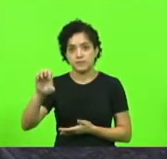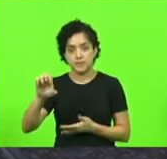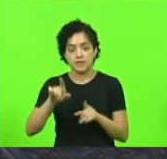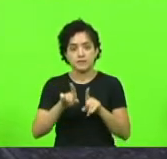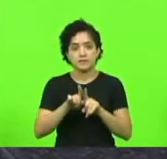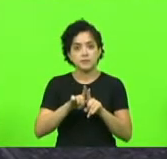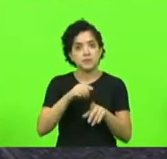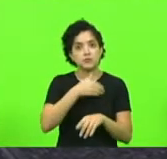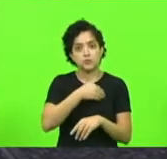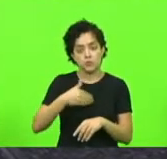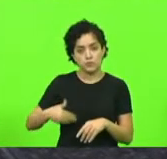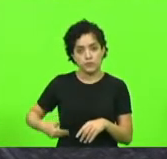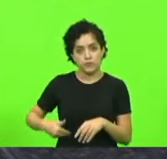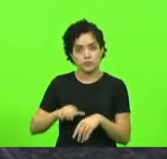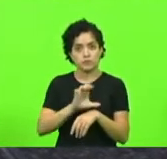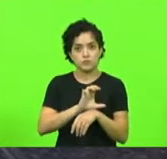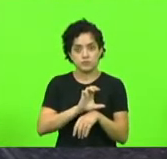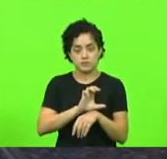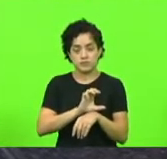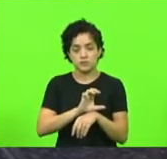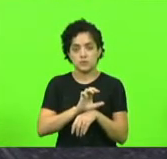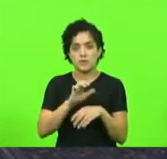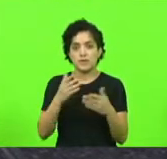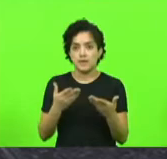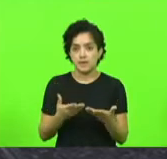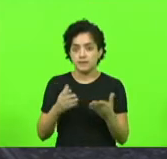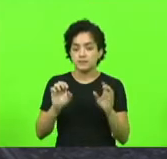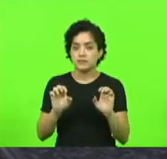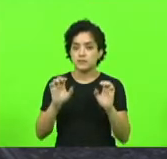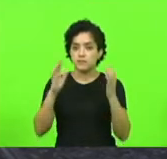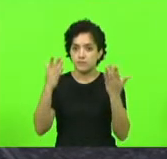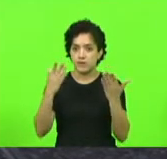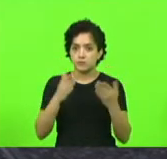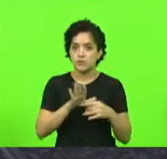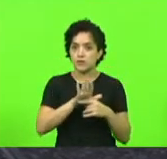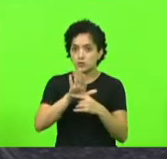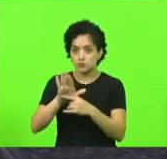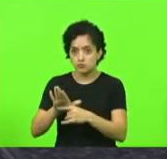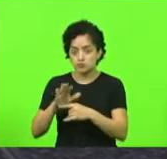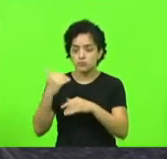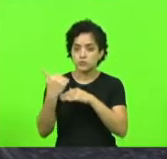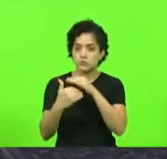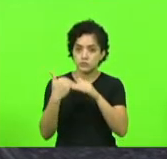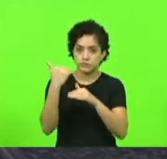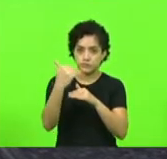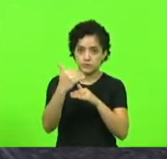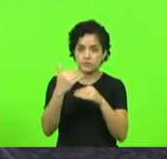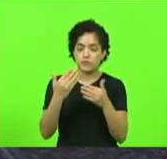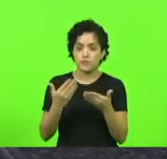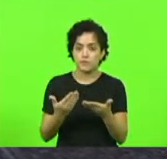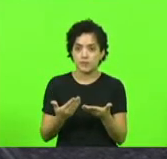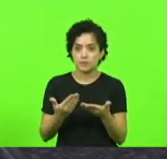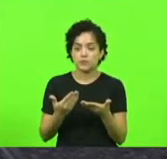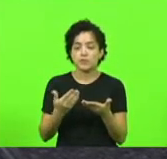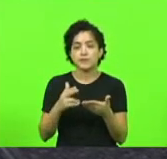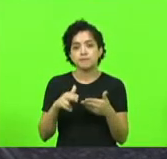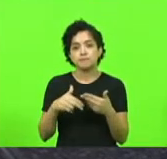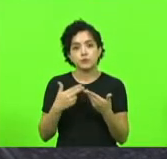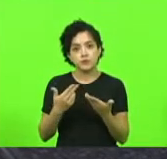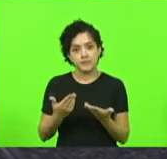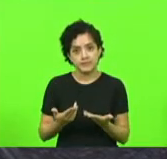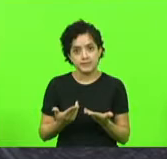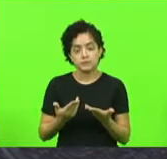governo do Estado. É um evento que só contribui para o desenvolvimento do Planalto Serrano, por isso, nada mais